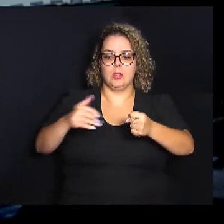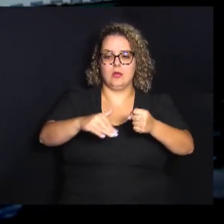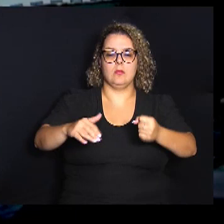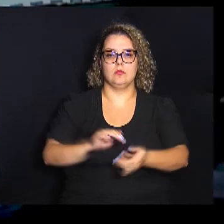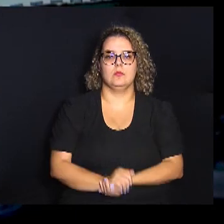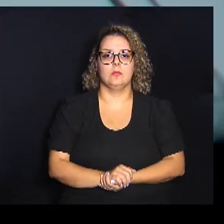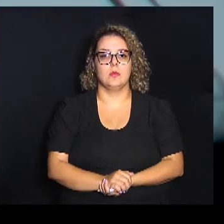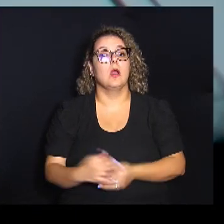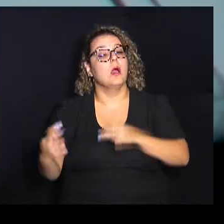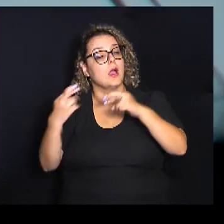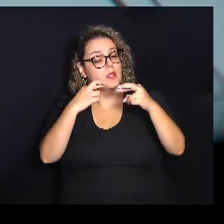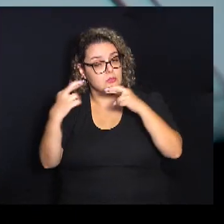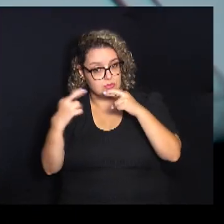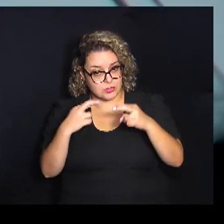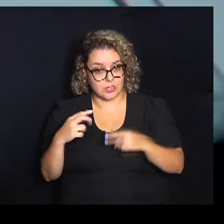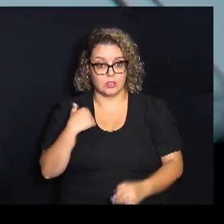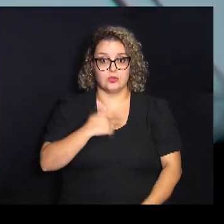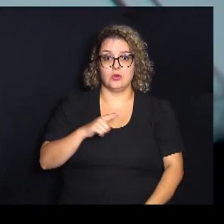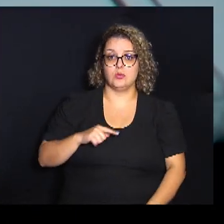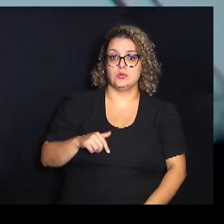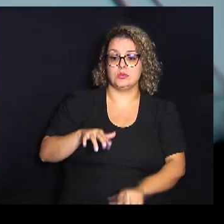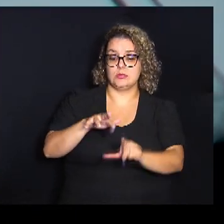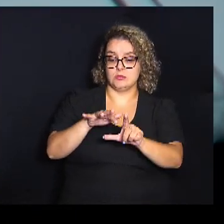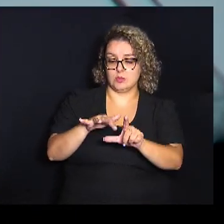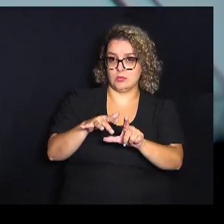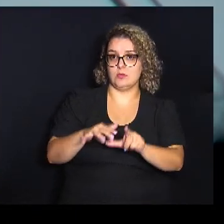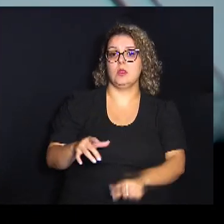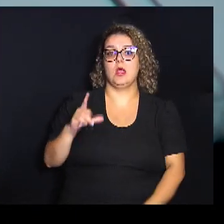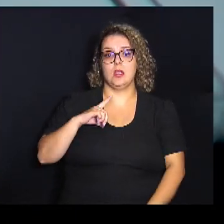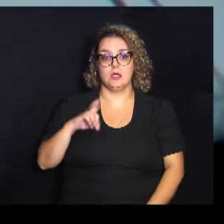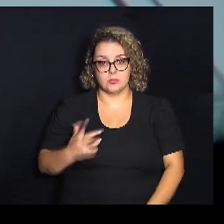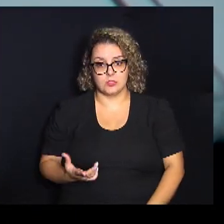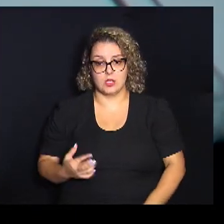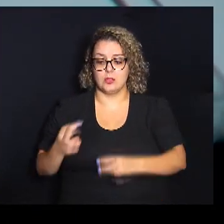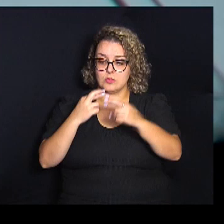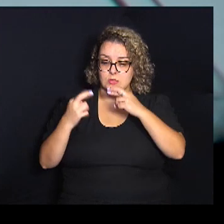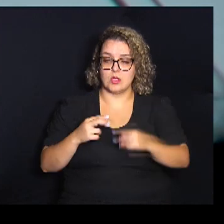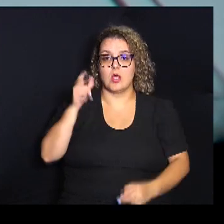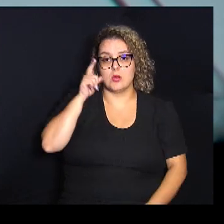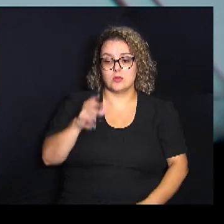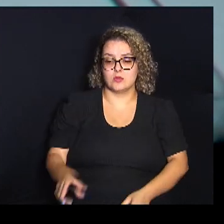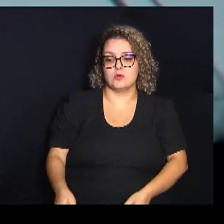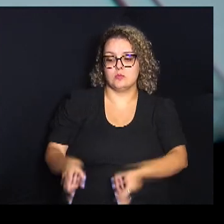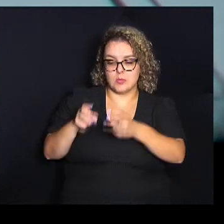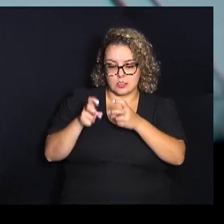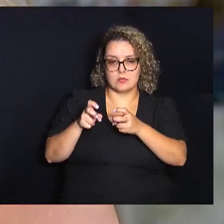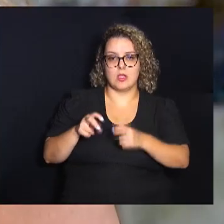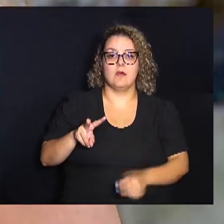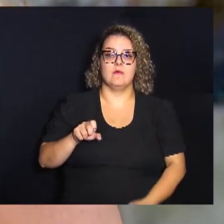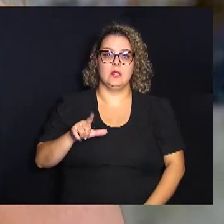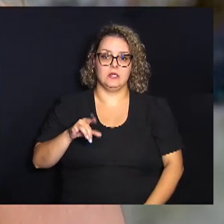de fiscalização, nós temos o QR Code, através do QR Code o fiscal consegue identificar a validade da